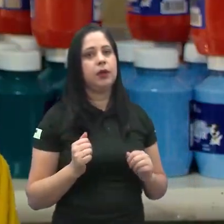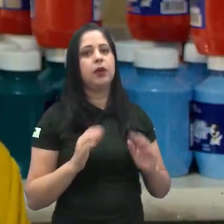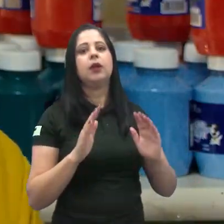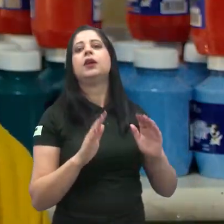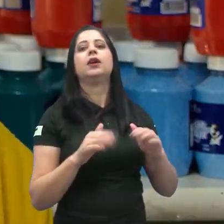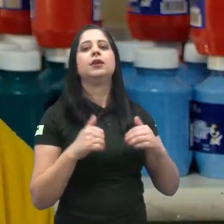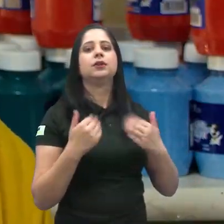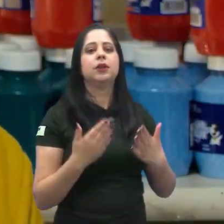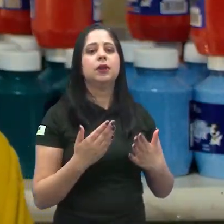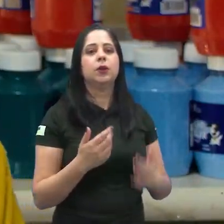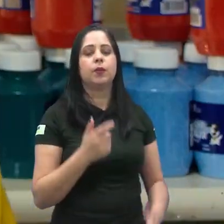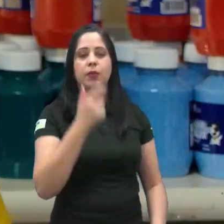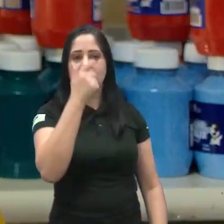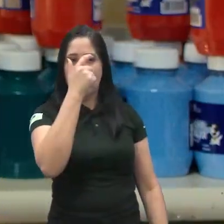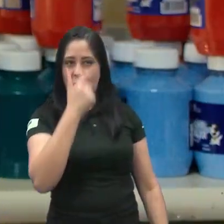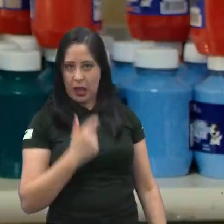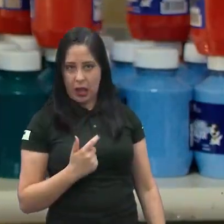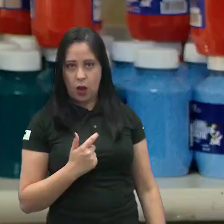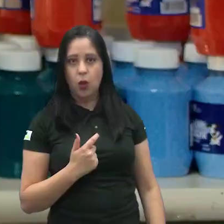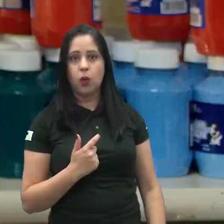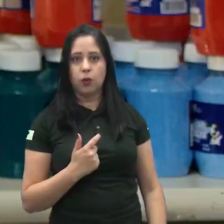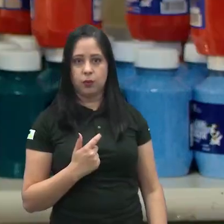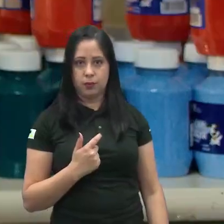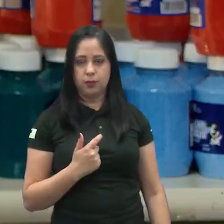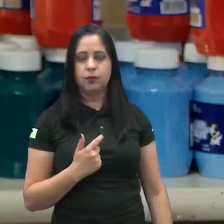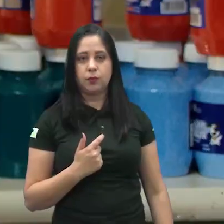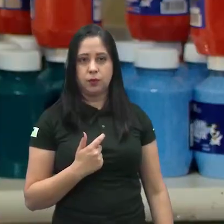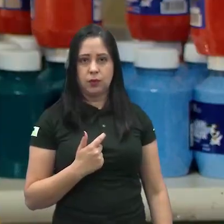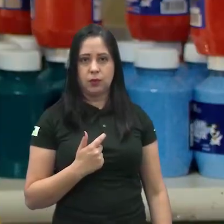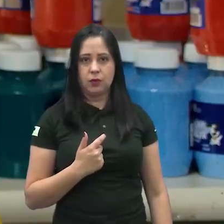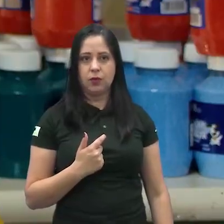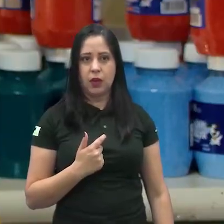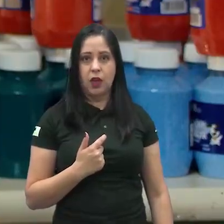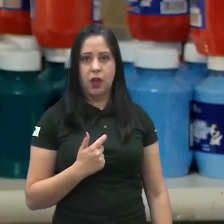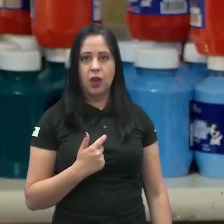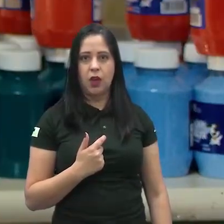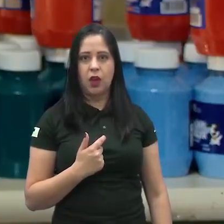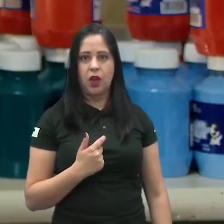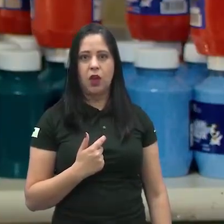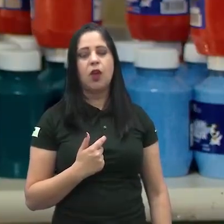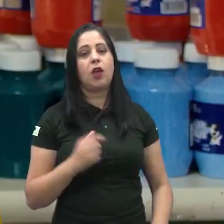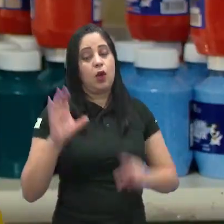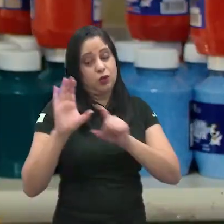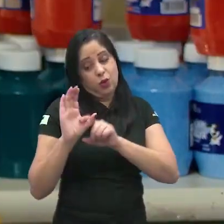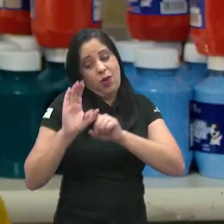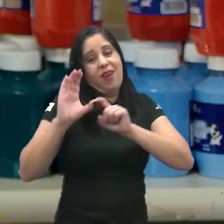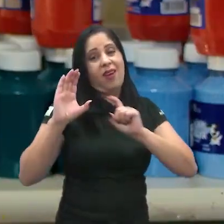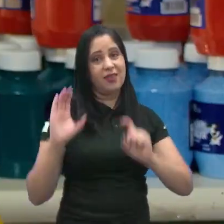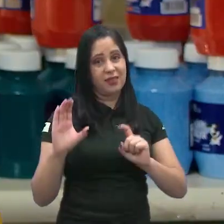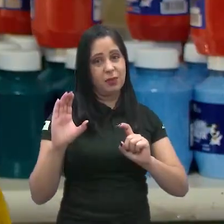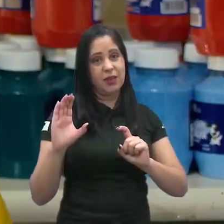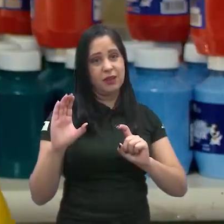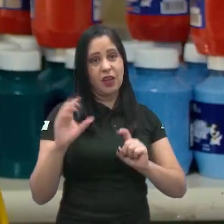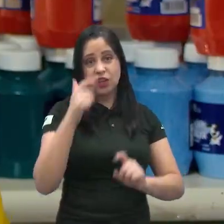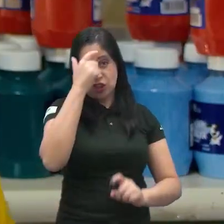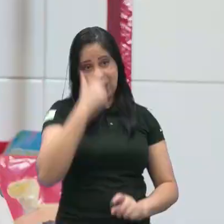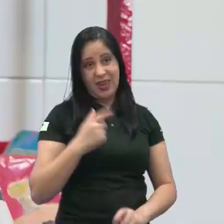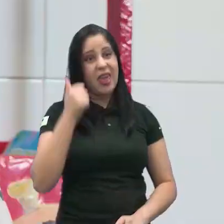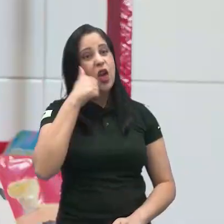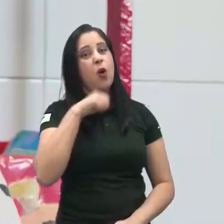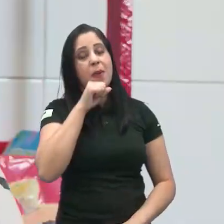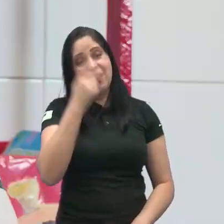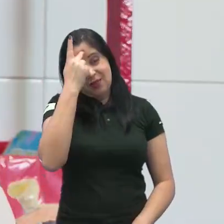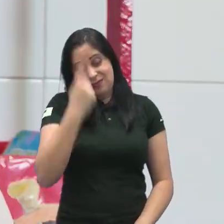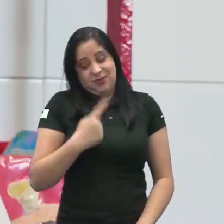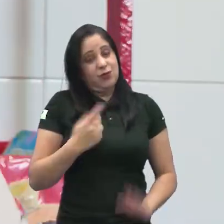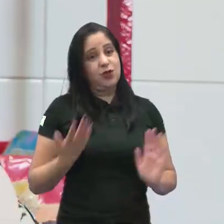que além de ser autônoma, mãe, tem uma produção independente. Então, assim, eu me sinto extremamente abraçada.